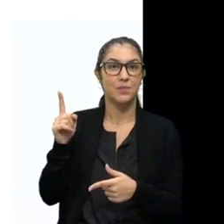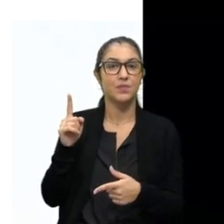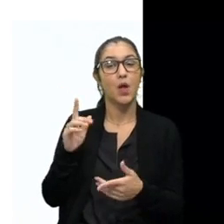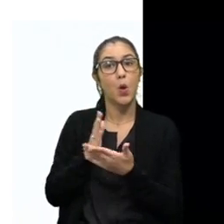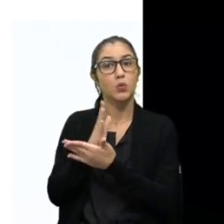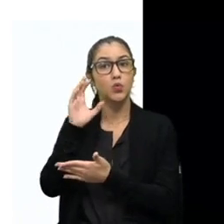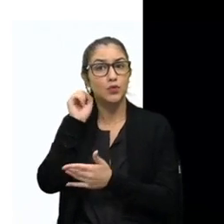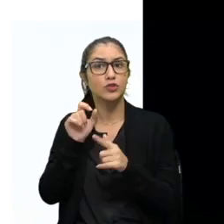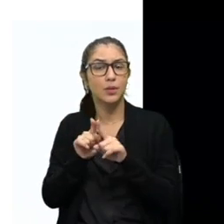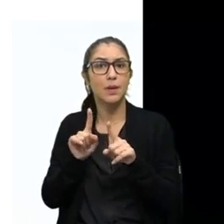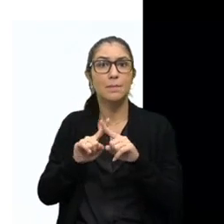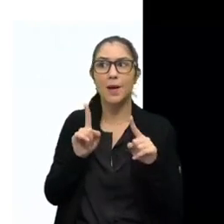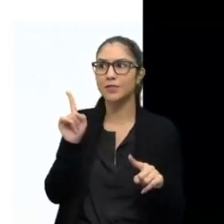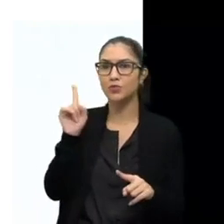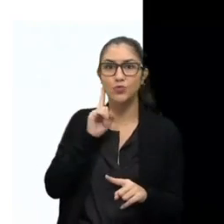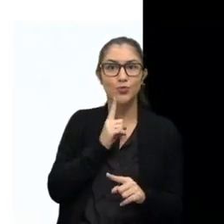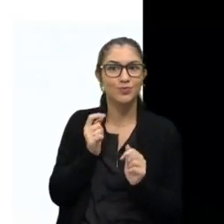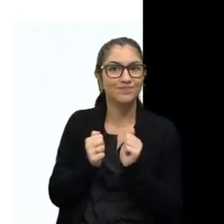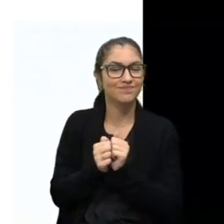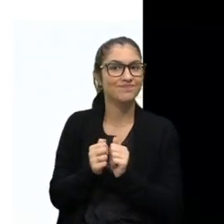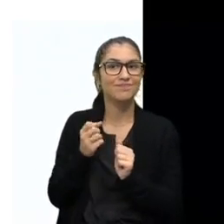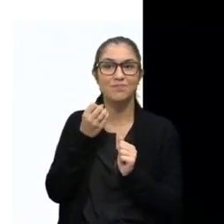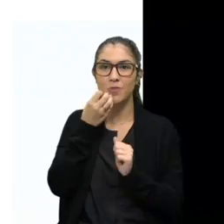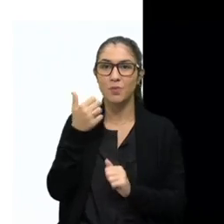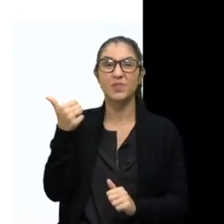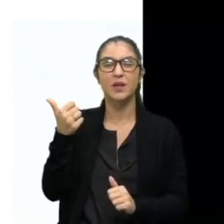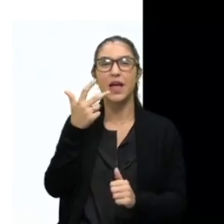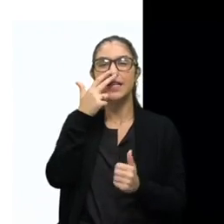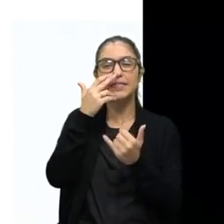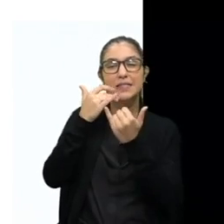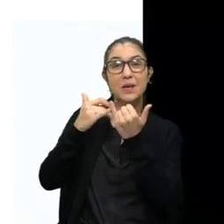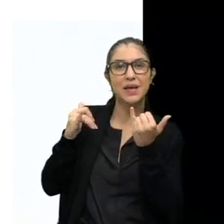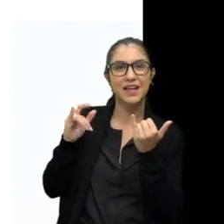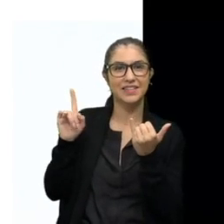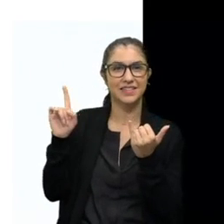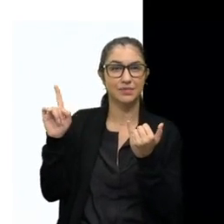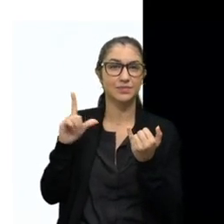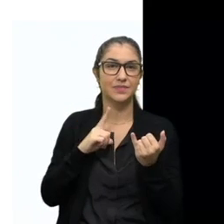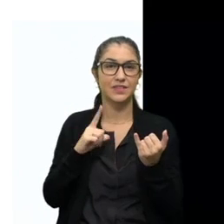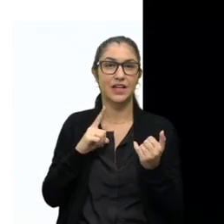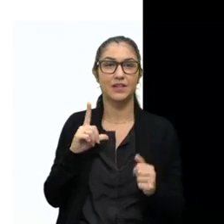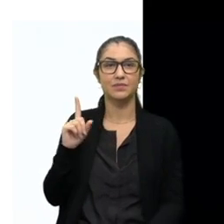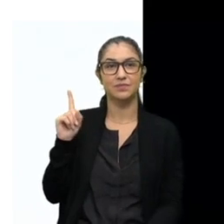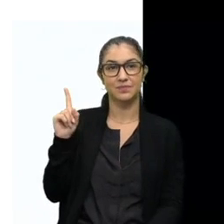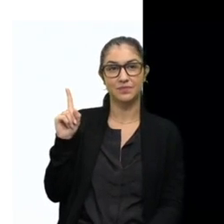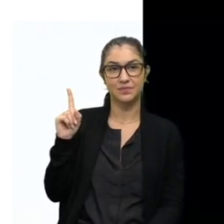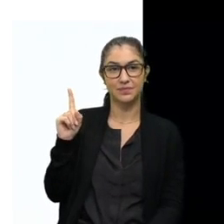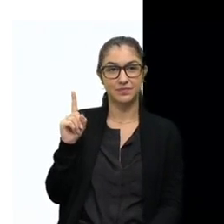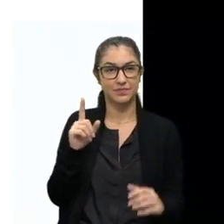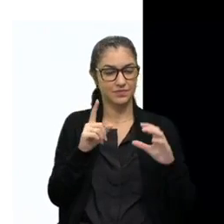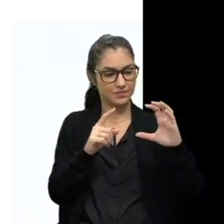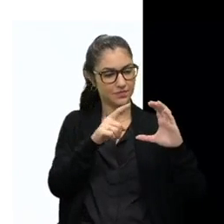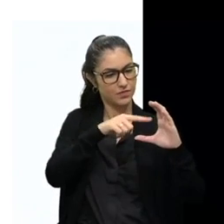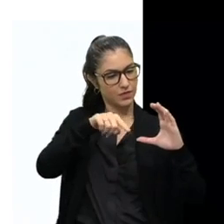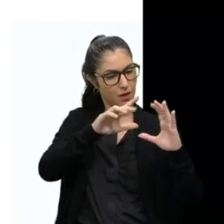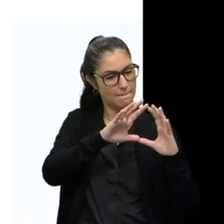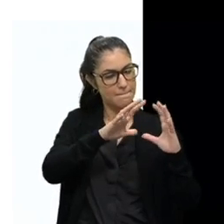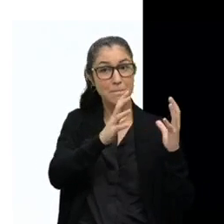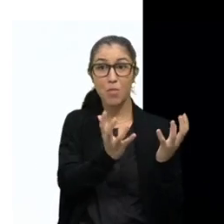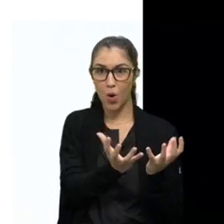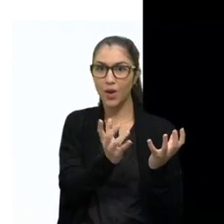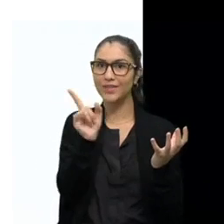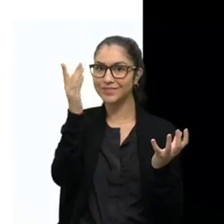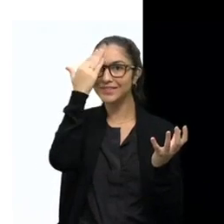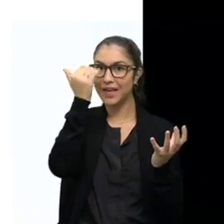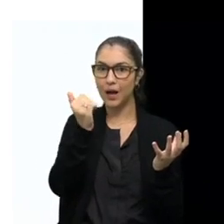ouvintes também, mas com surdos ela é excelente, porque ela trabalha a semelhança. Então, eu tenho aqui um objeto, ele vai olhar, ele vai saber que é